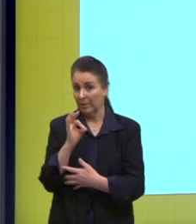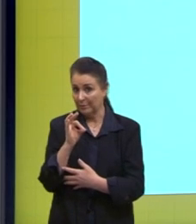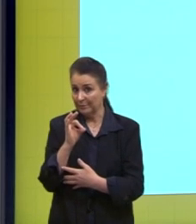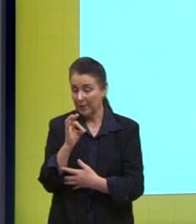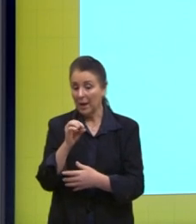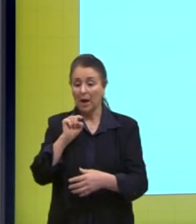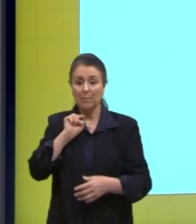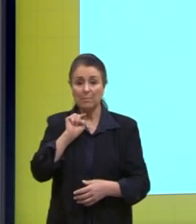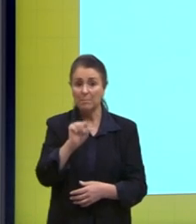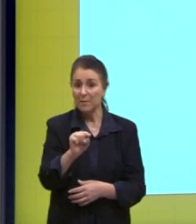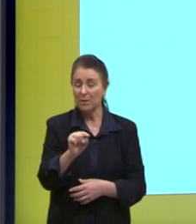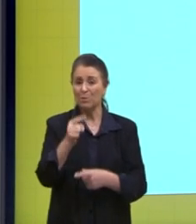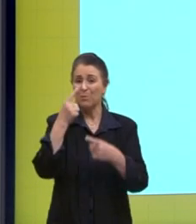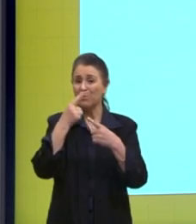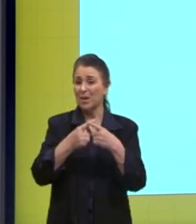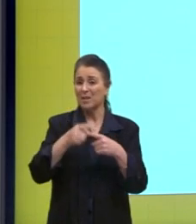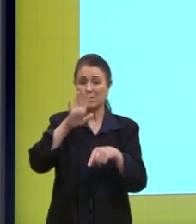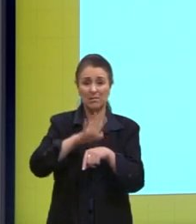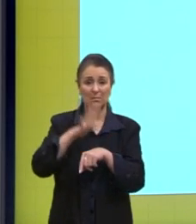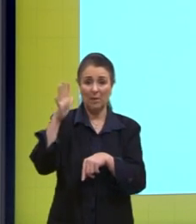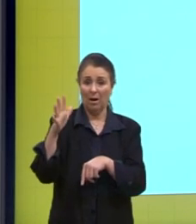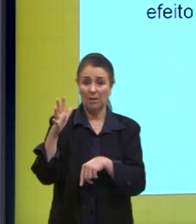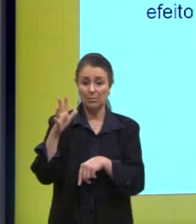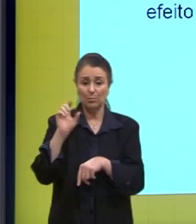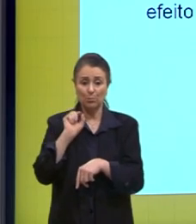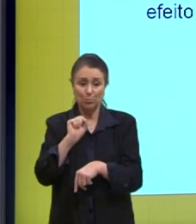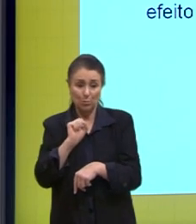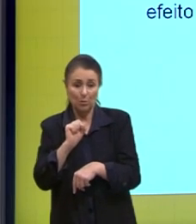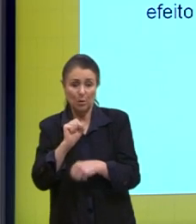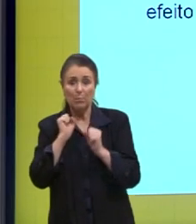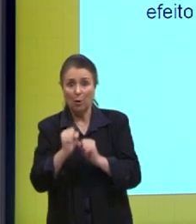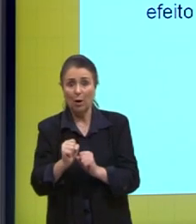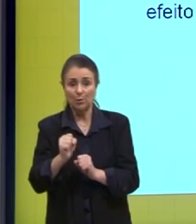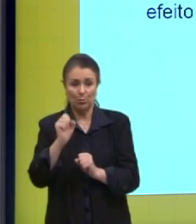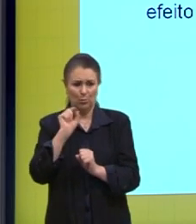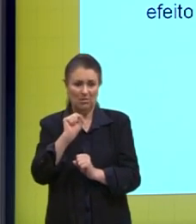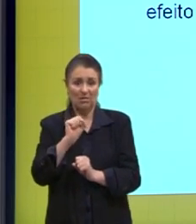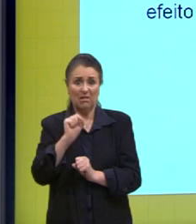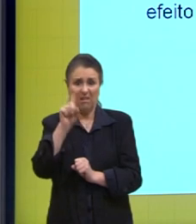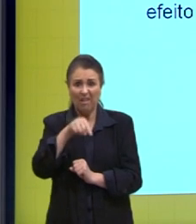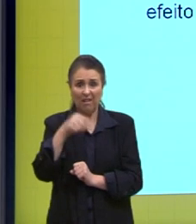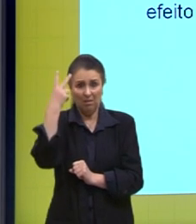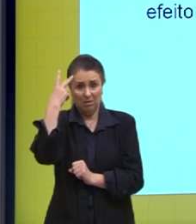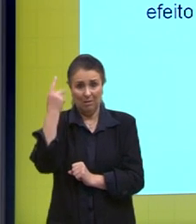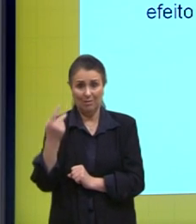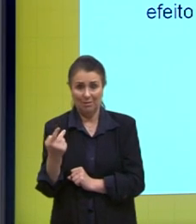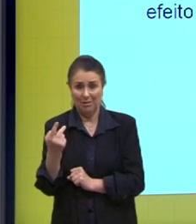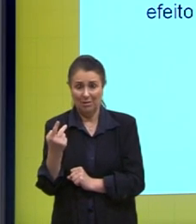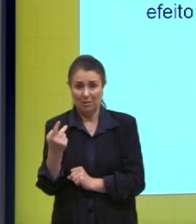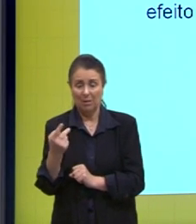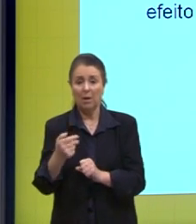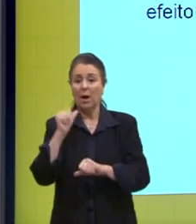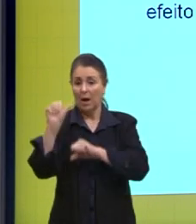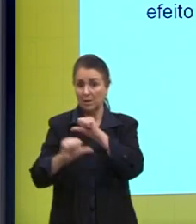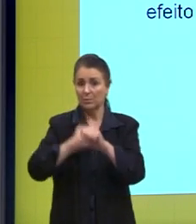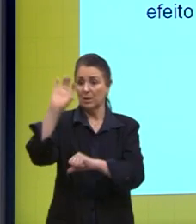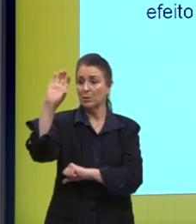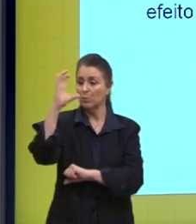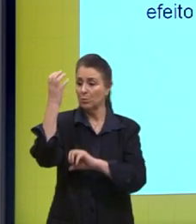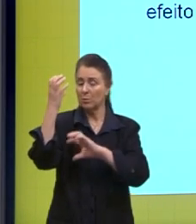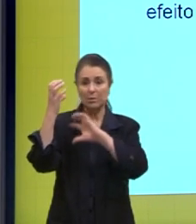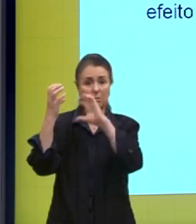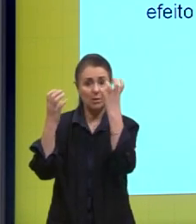do que poderia ser considerado natural e isso né Assim como as mudanças climáticas